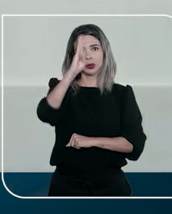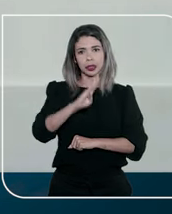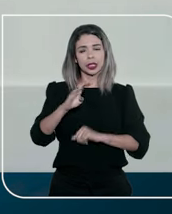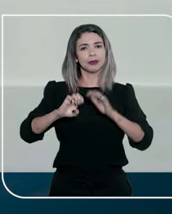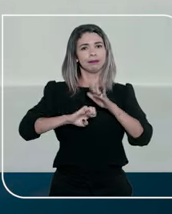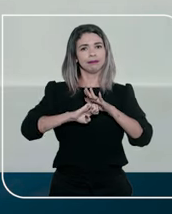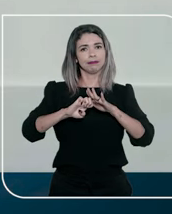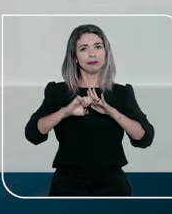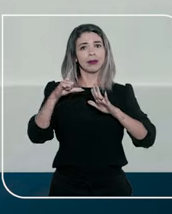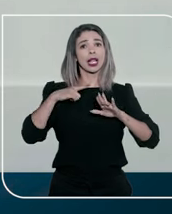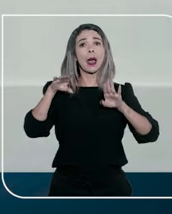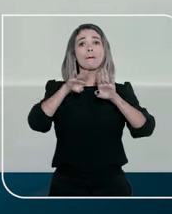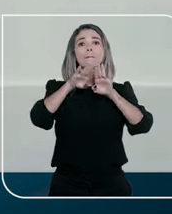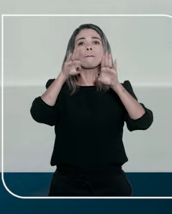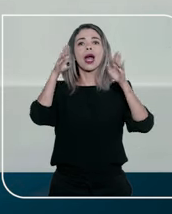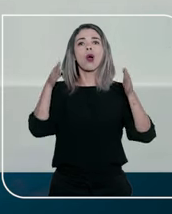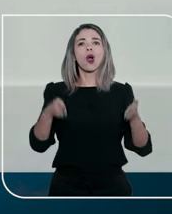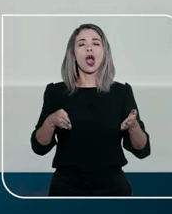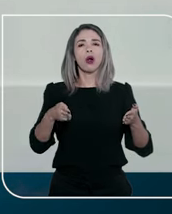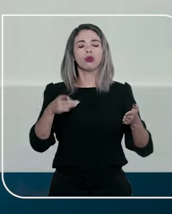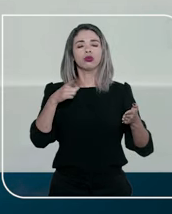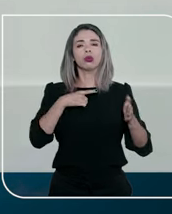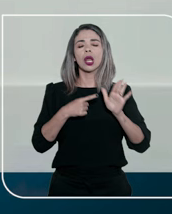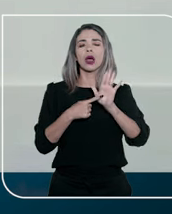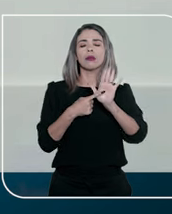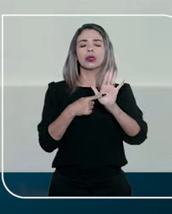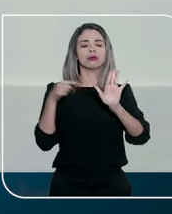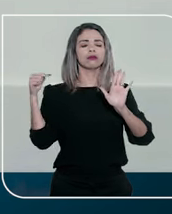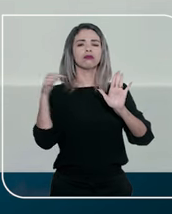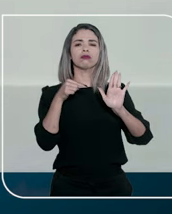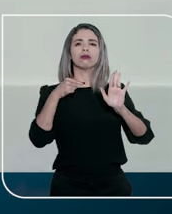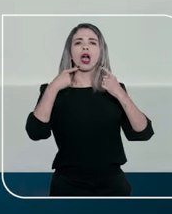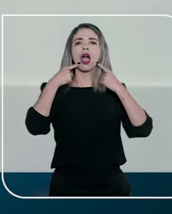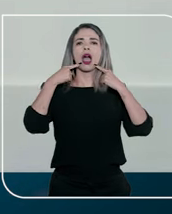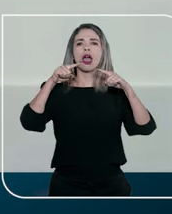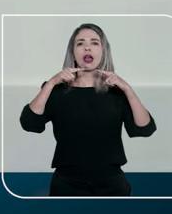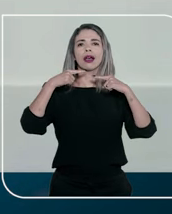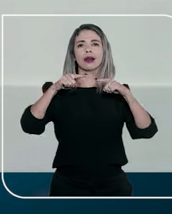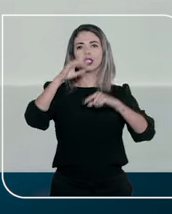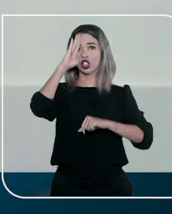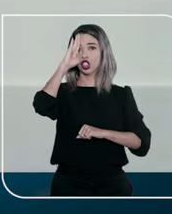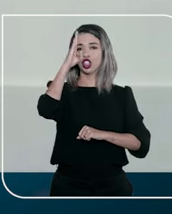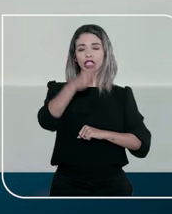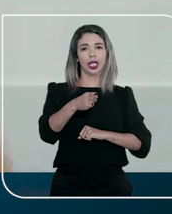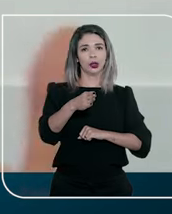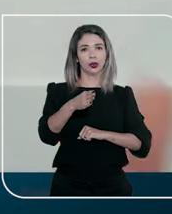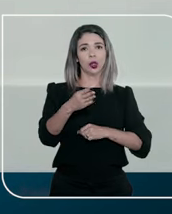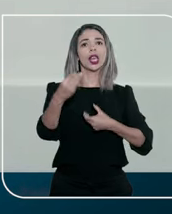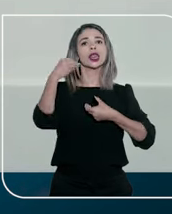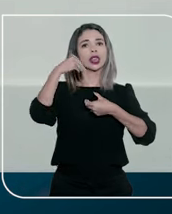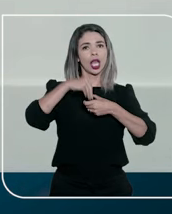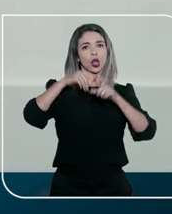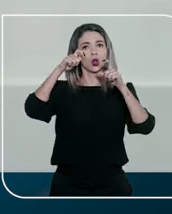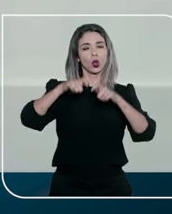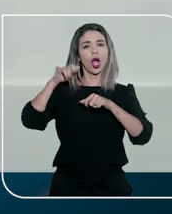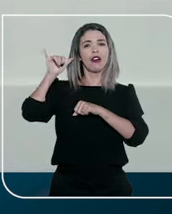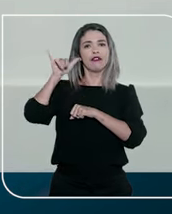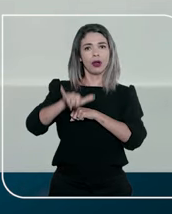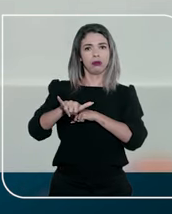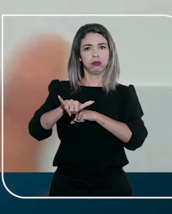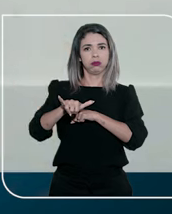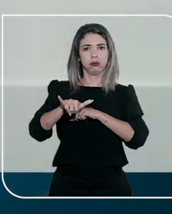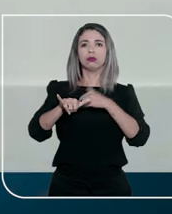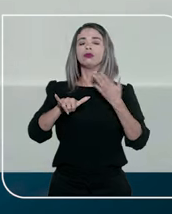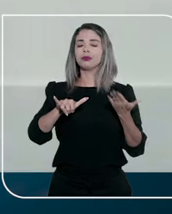balcões nos quais ele apresenta e faz essa reclamação automaticamente. Então, esse é o procedimento correto. Uma vez